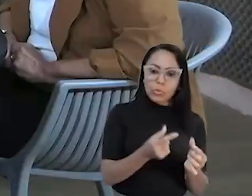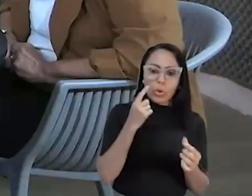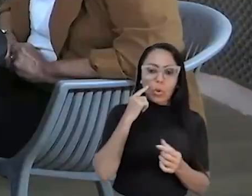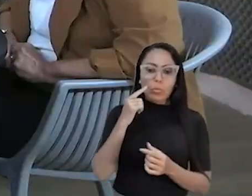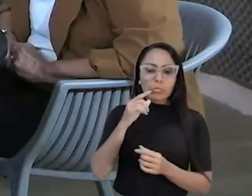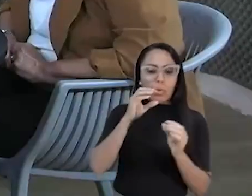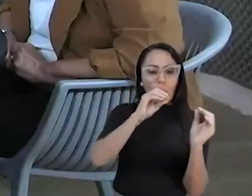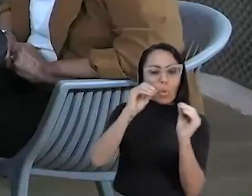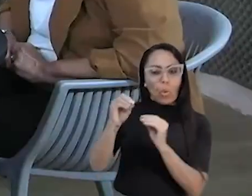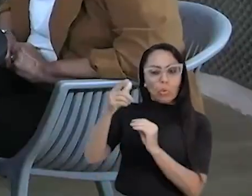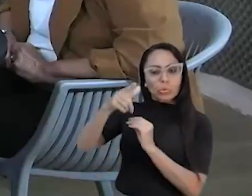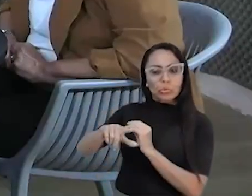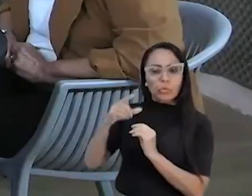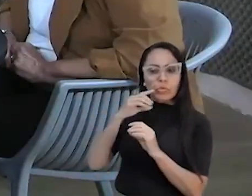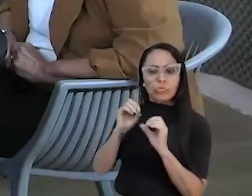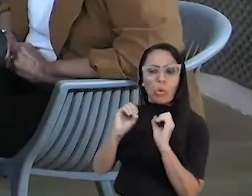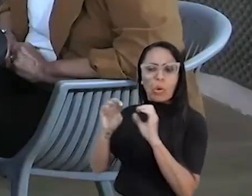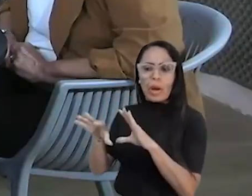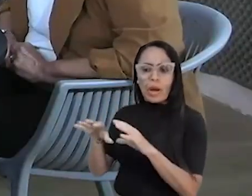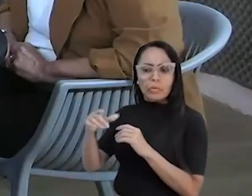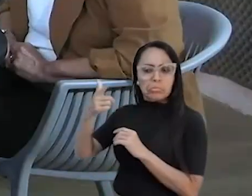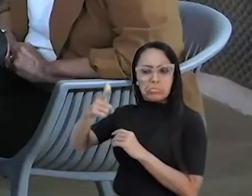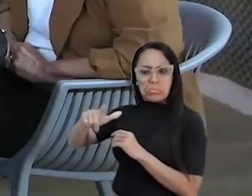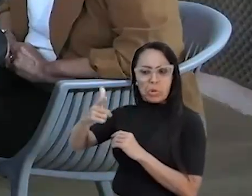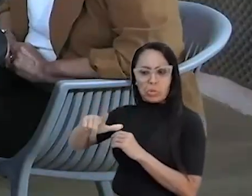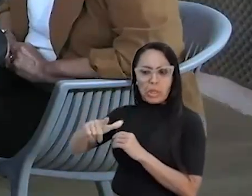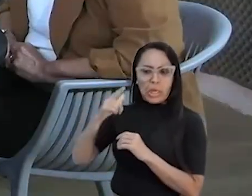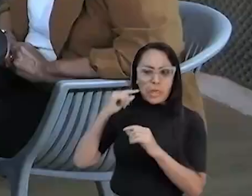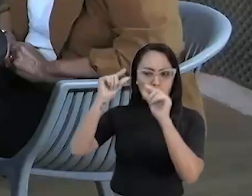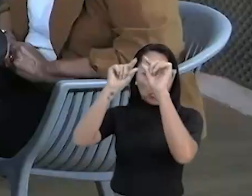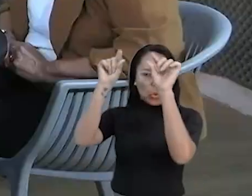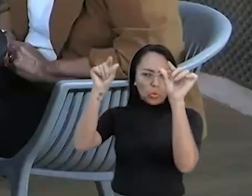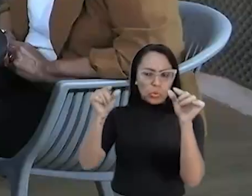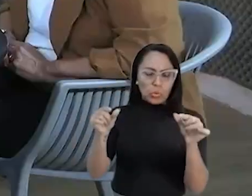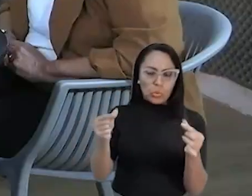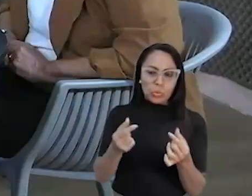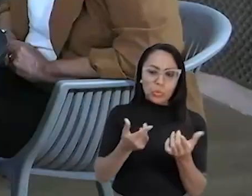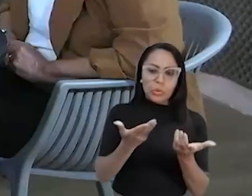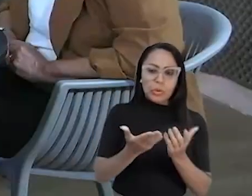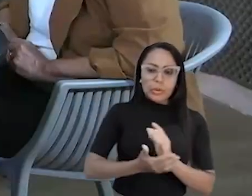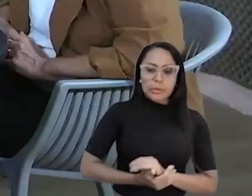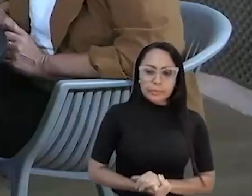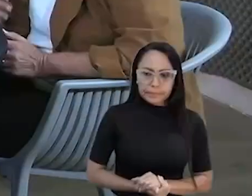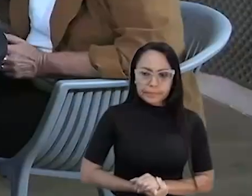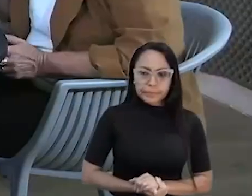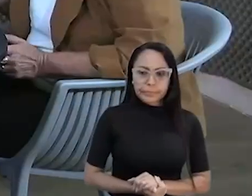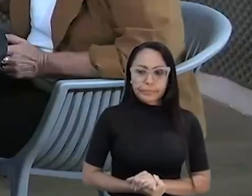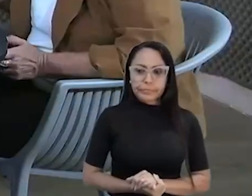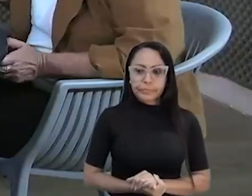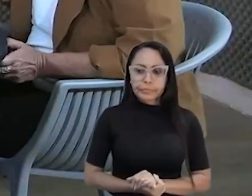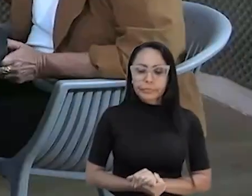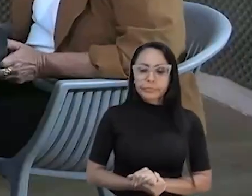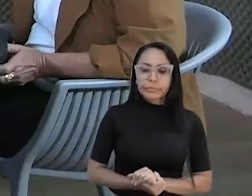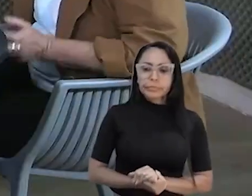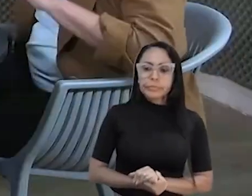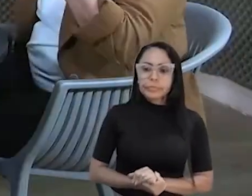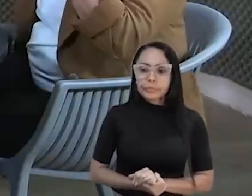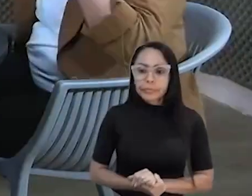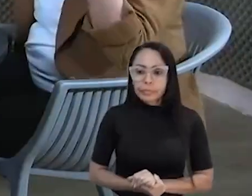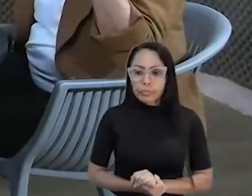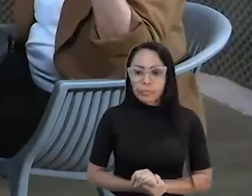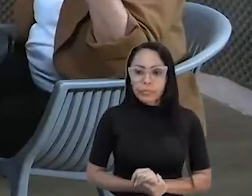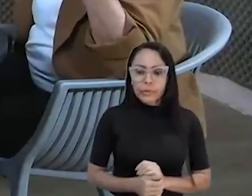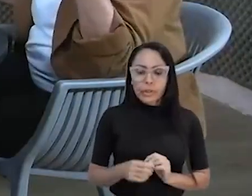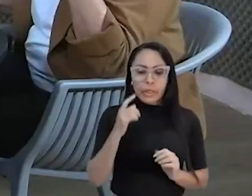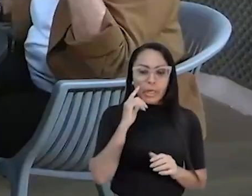colocados assim no cru. E né? molduras diferentes prego também. E um sonho. Era. Então, E a muito diagramação, leatrização